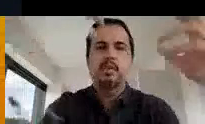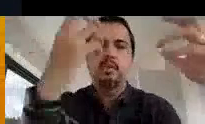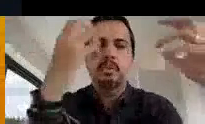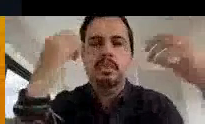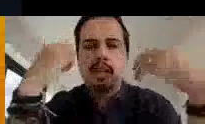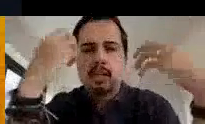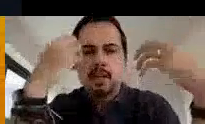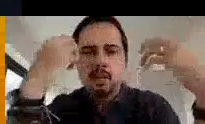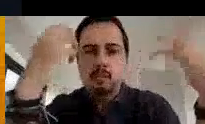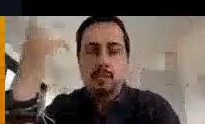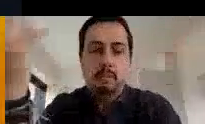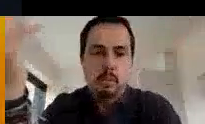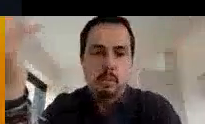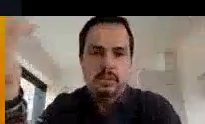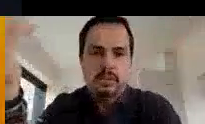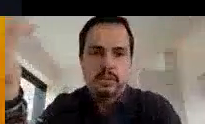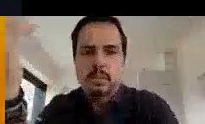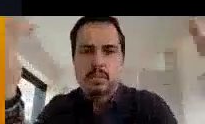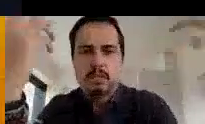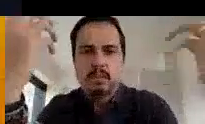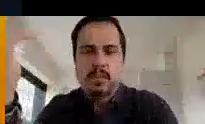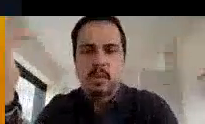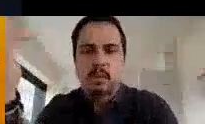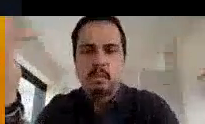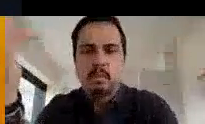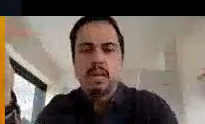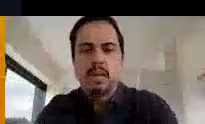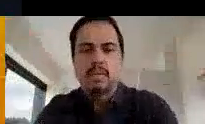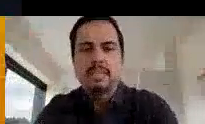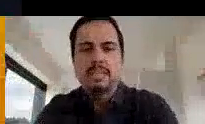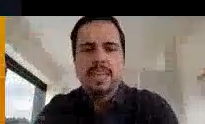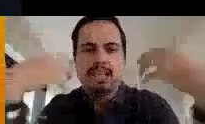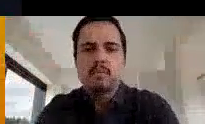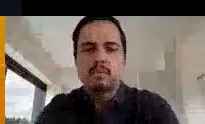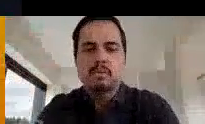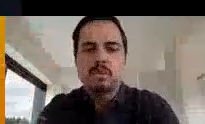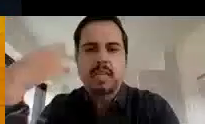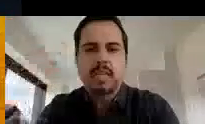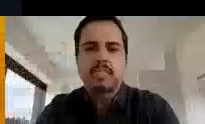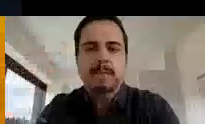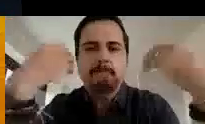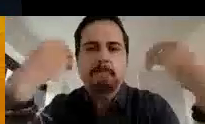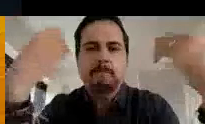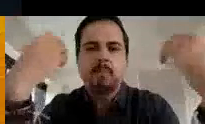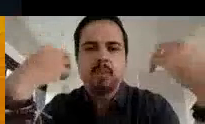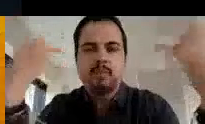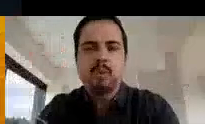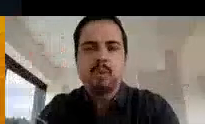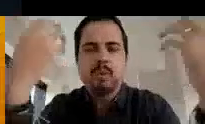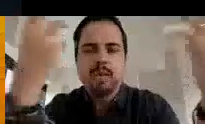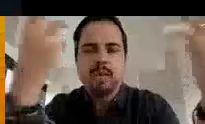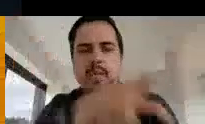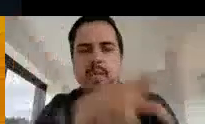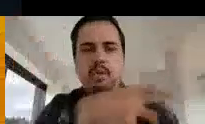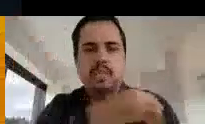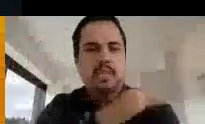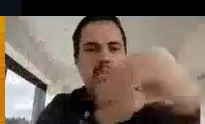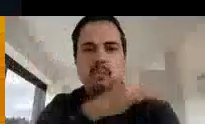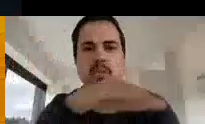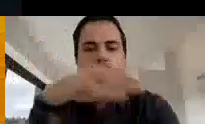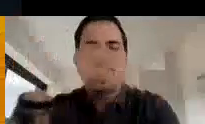a Reserva, né, de roupas, uma indústria, né, que fabrica roupa, mas essa construção de experiência virtual,